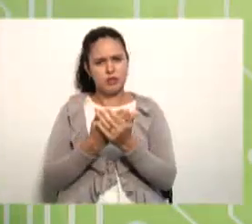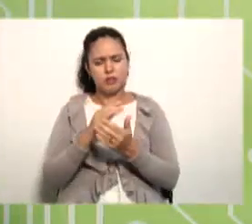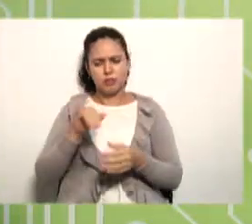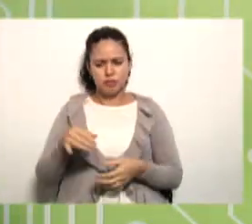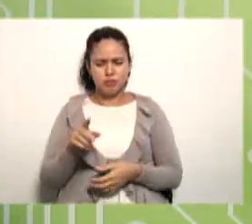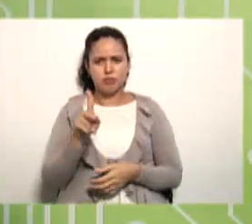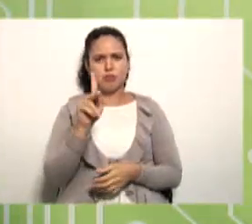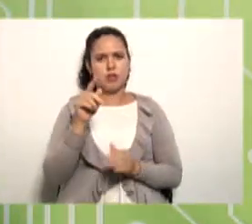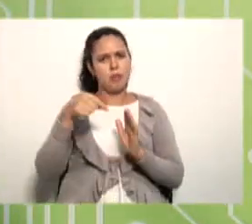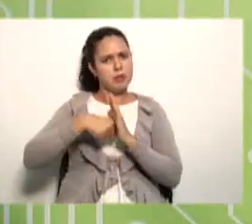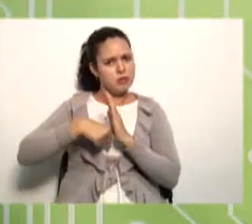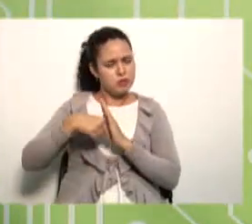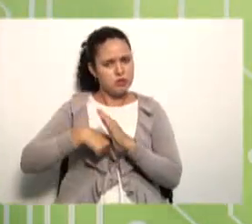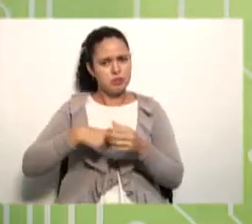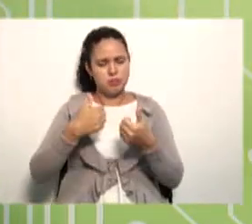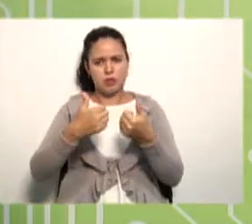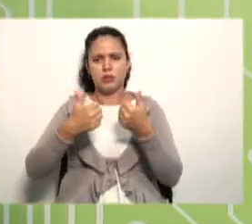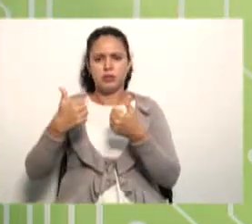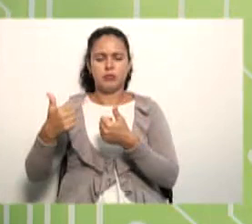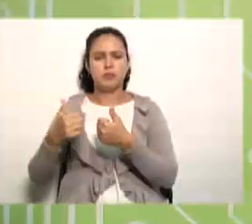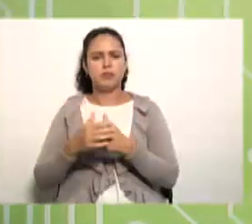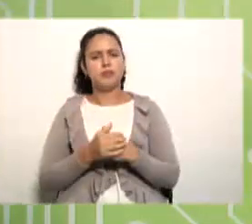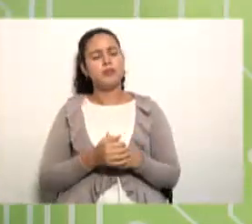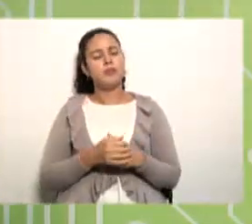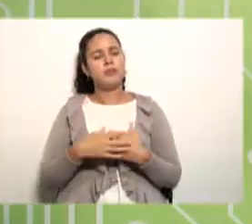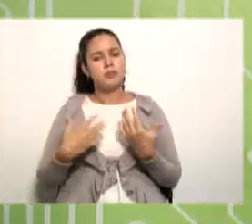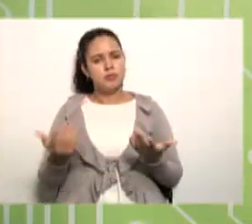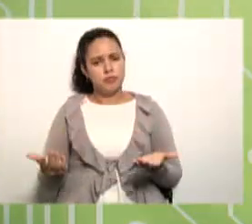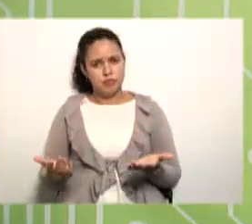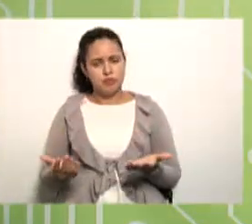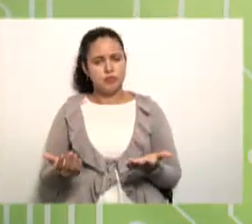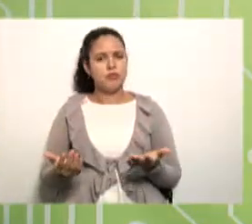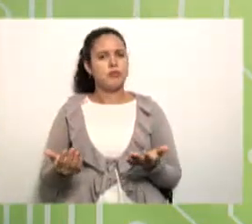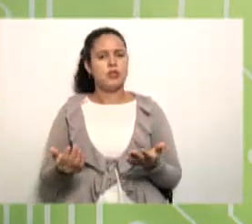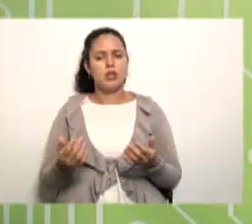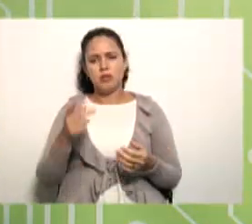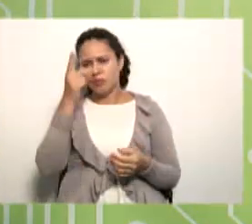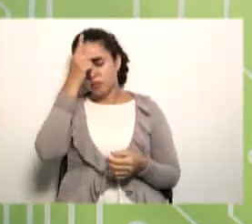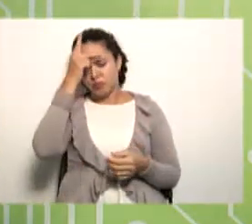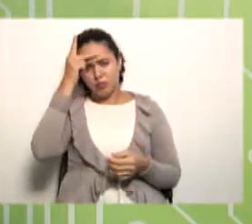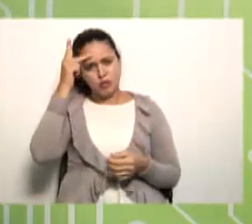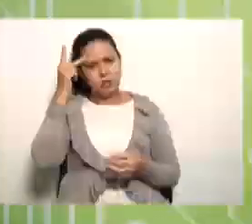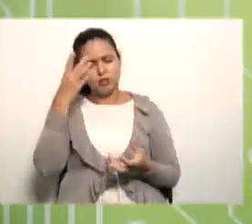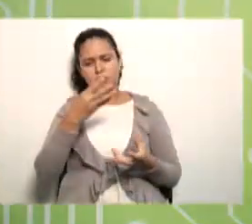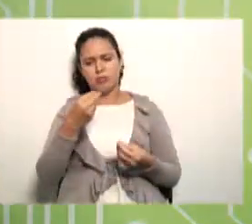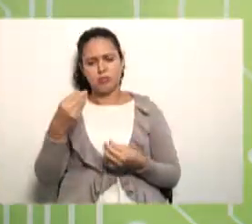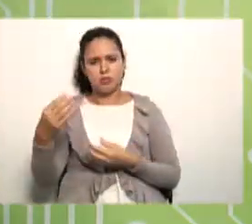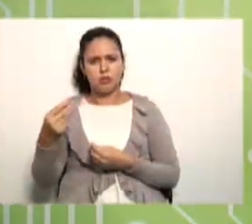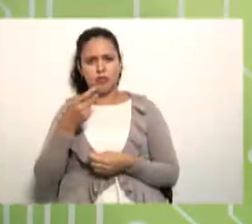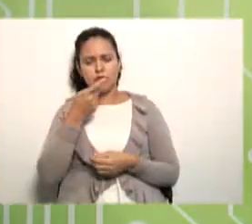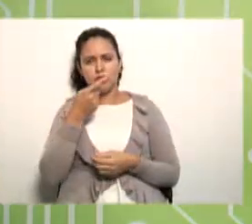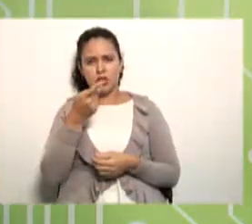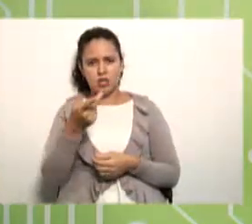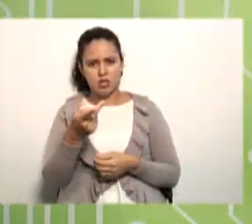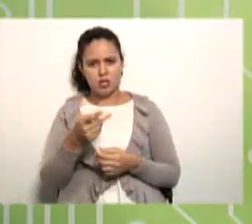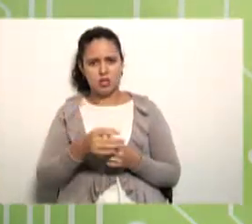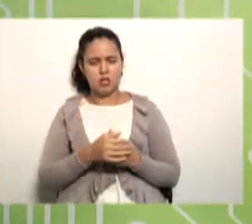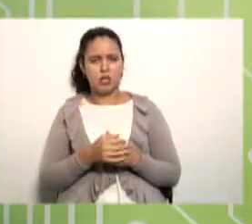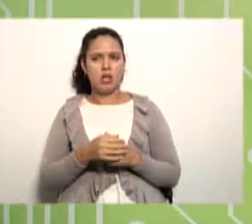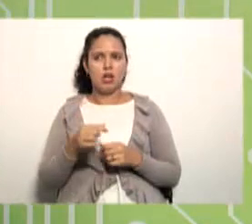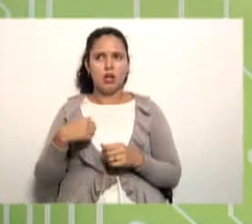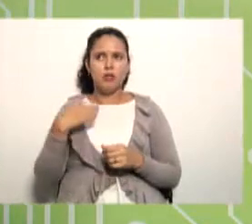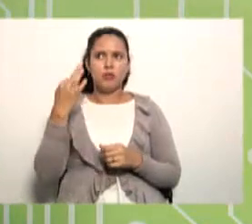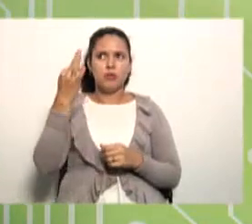E tem muito a ver com o que foi respondido, assim. Não tem a ver... eu escuto muitas pessoas falando assim, quando eu ganhar um pouco mais, eu vou fazer uma